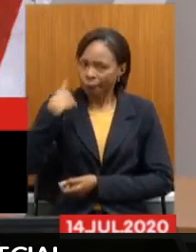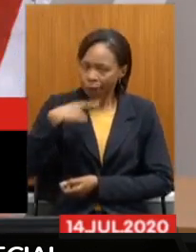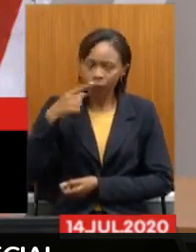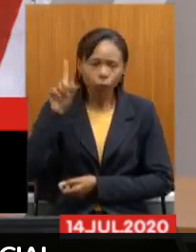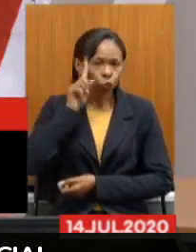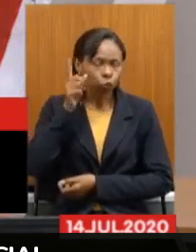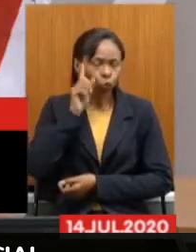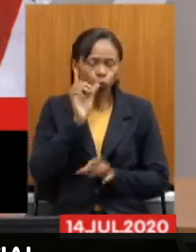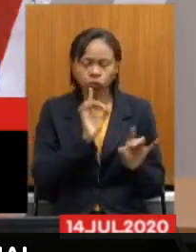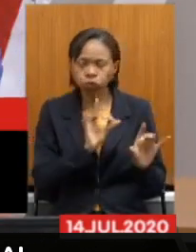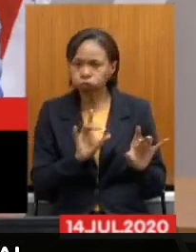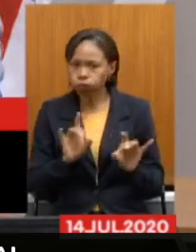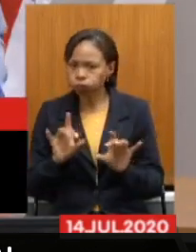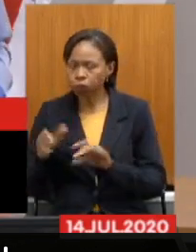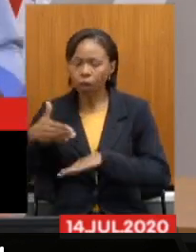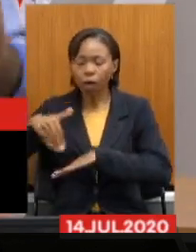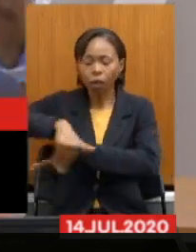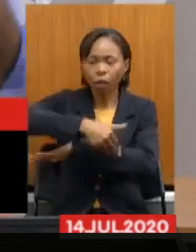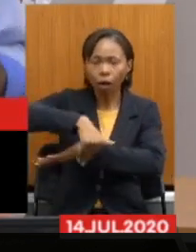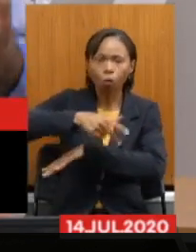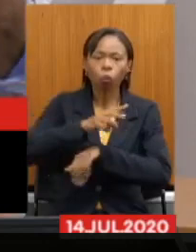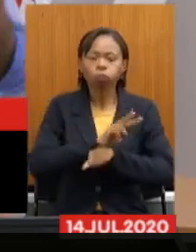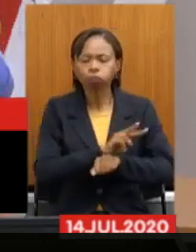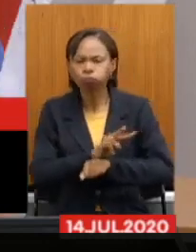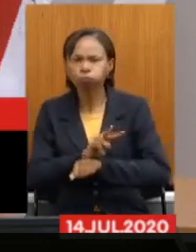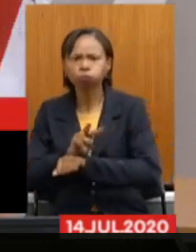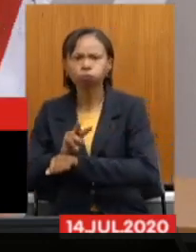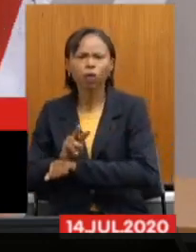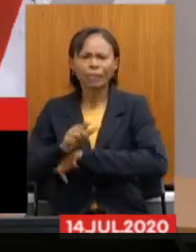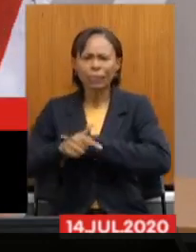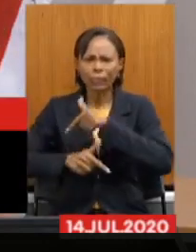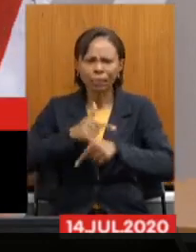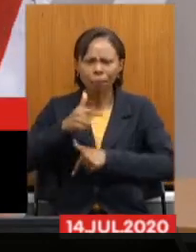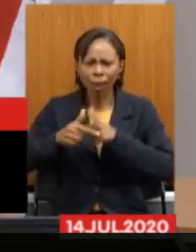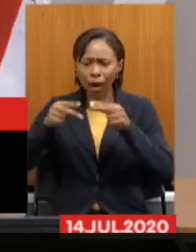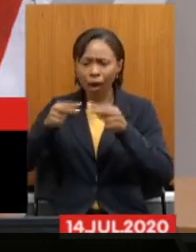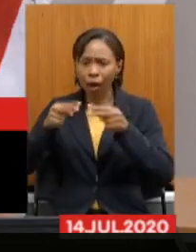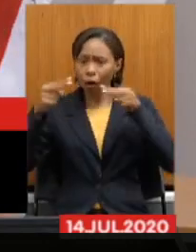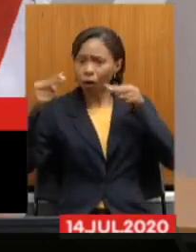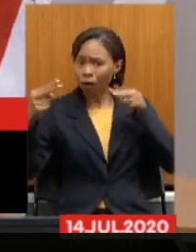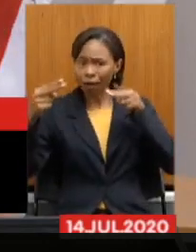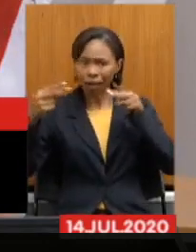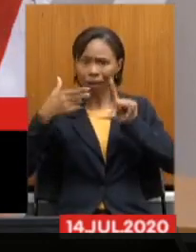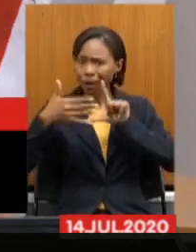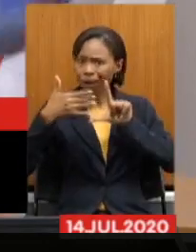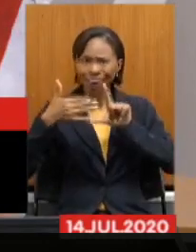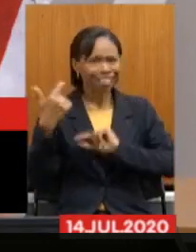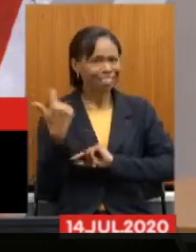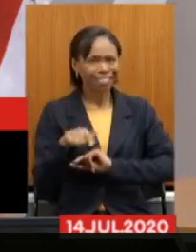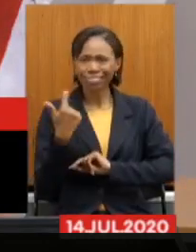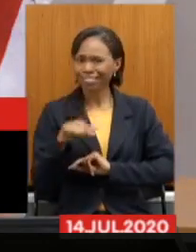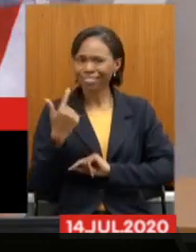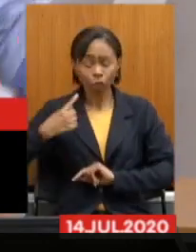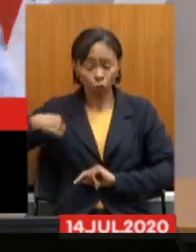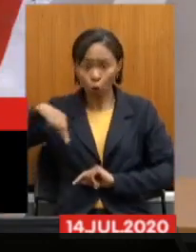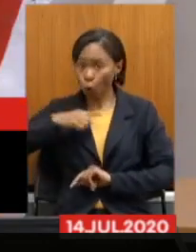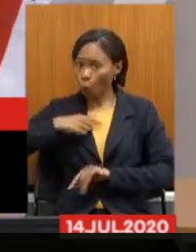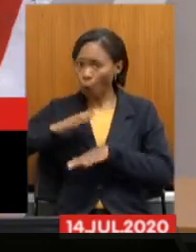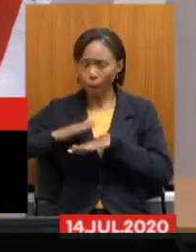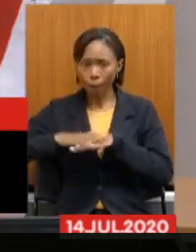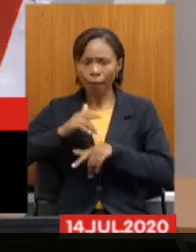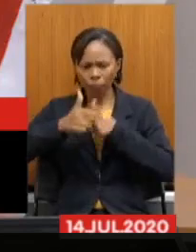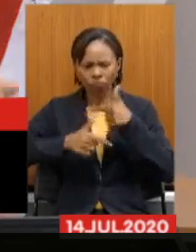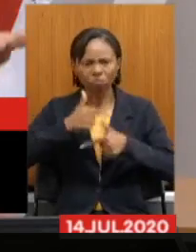semana, ininterruptamente. Não existe trabalho home office oficial de justiça. O nosso trabalho é na ponta, é entregar